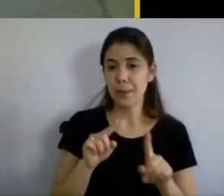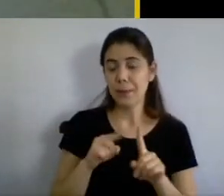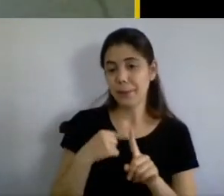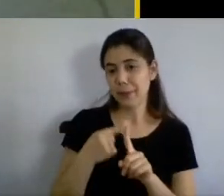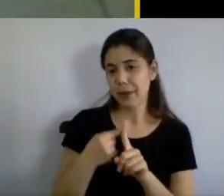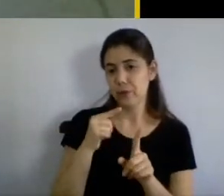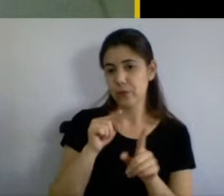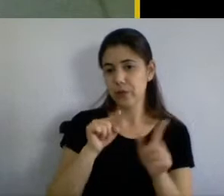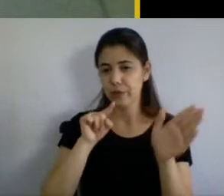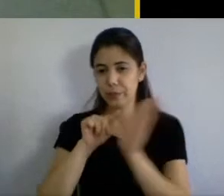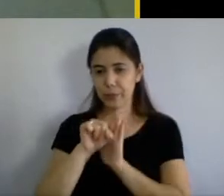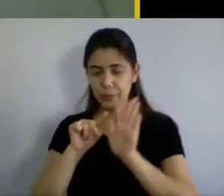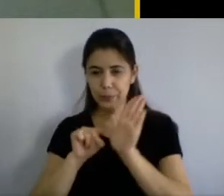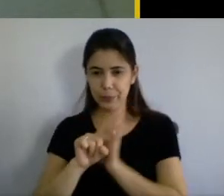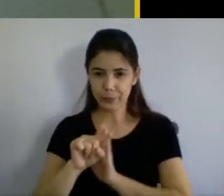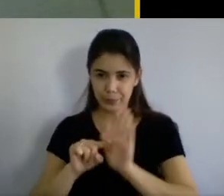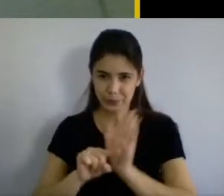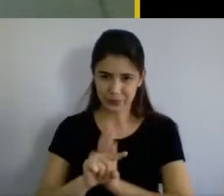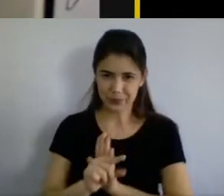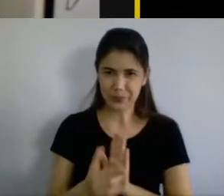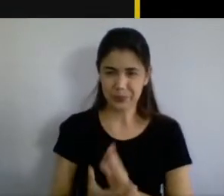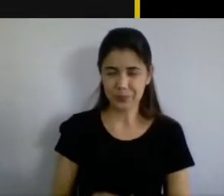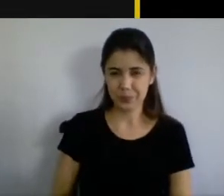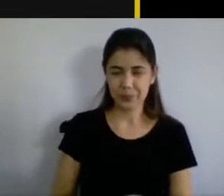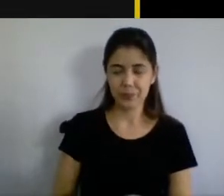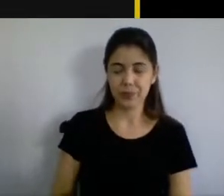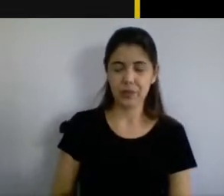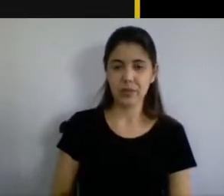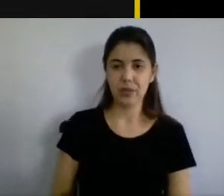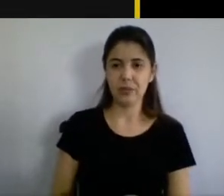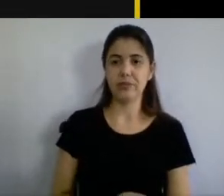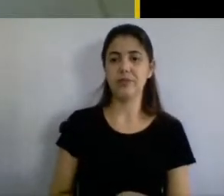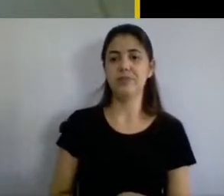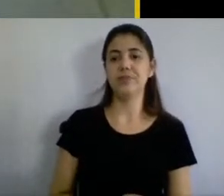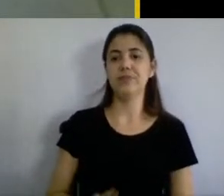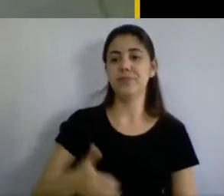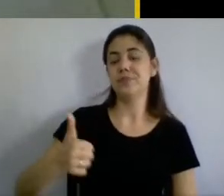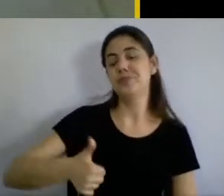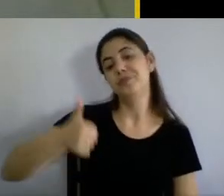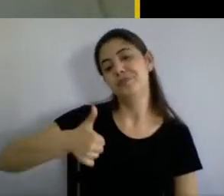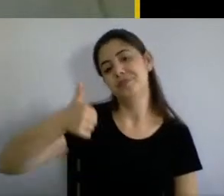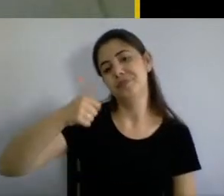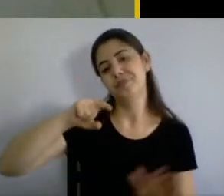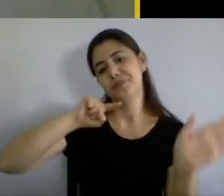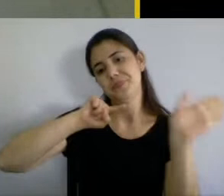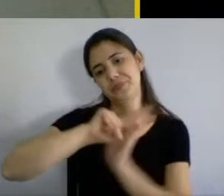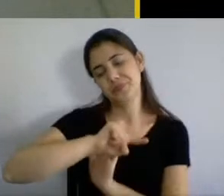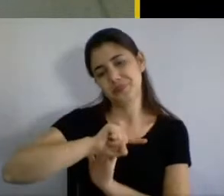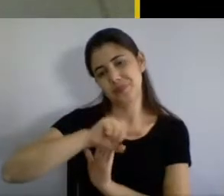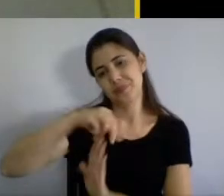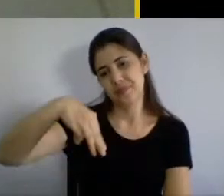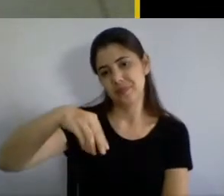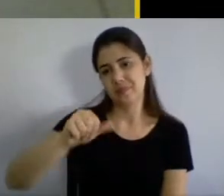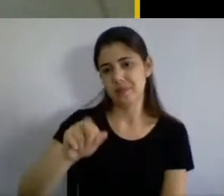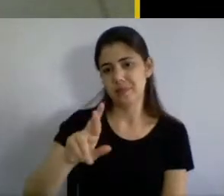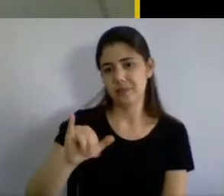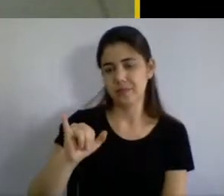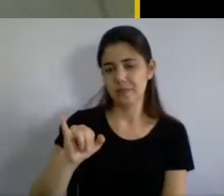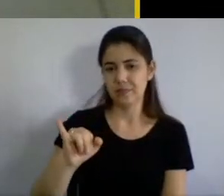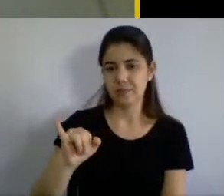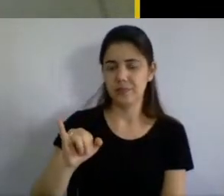que o público fez? Por favor. Tá bom. Então, a primeira pergunta que eu tenho aqui é da Marli